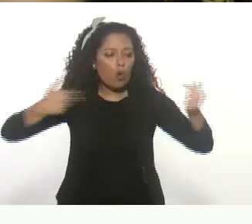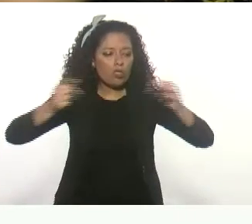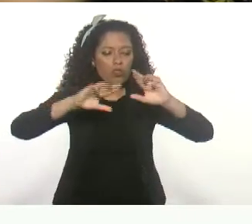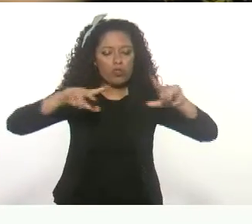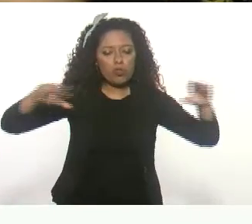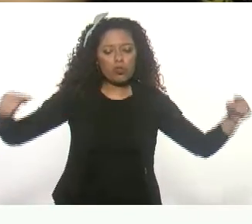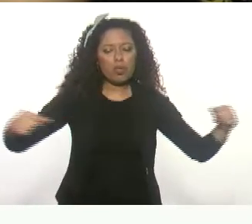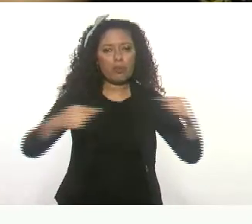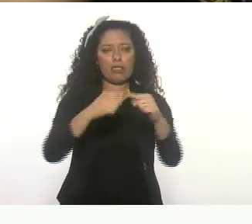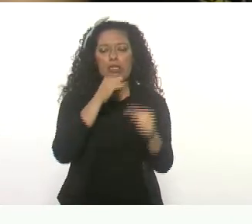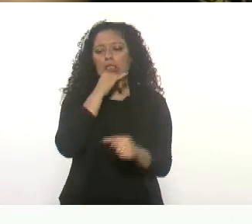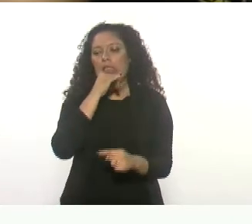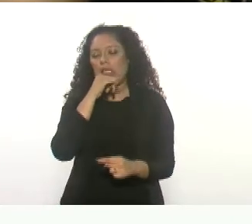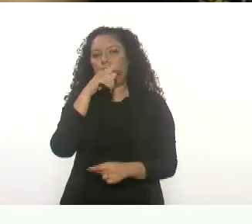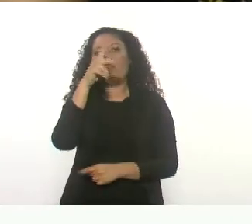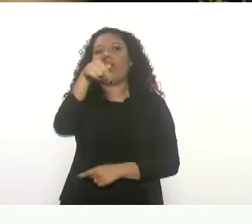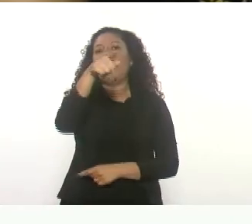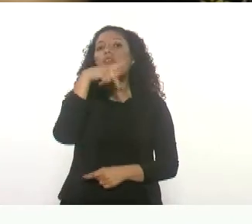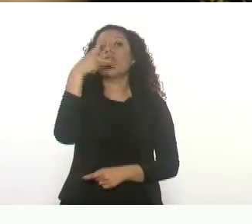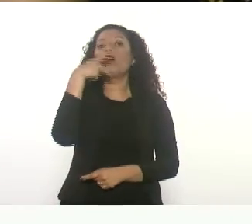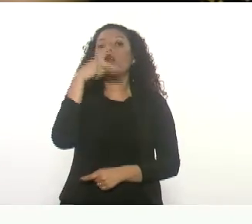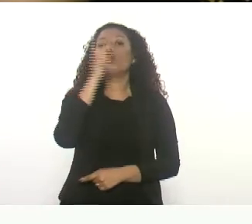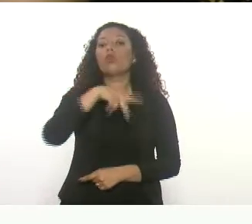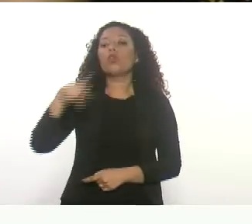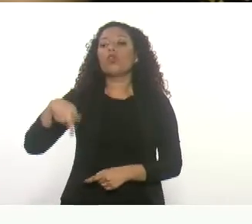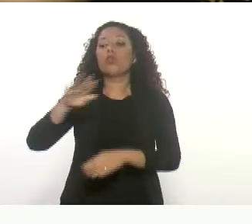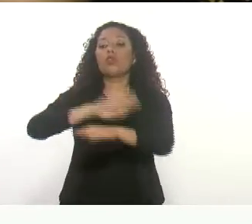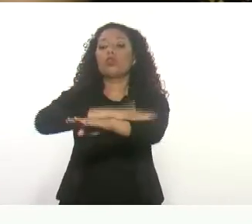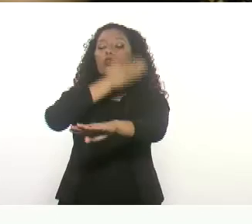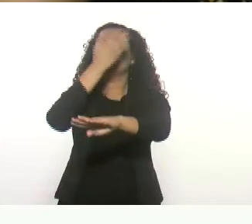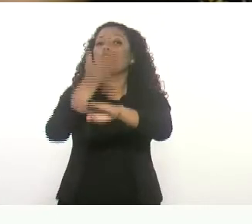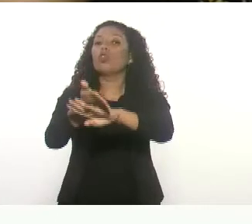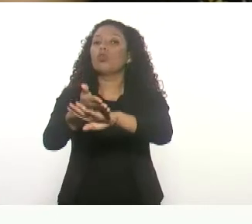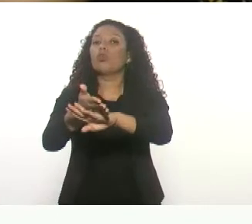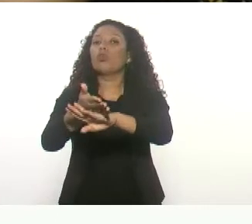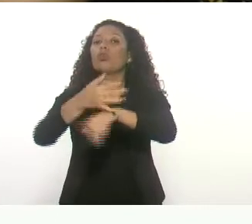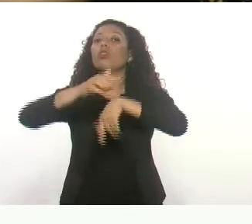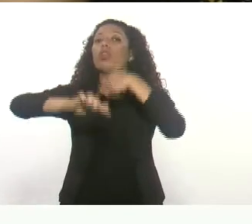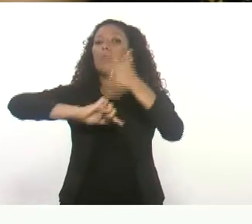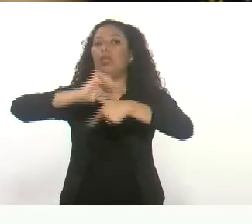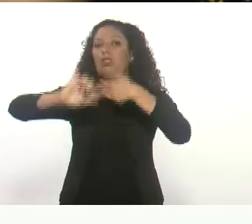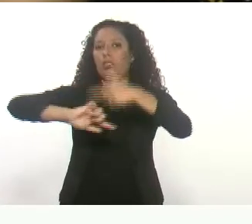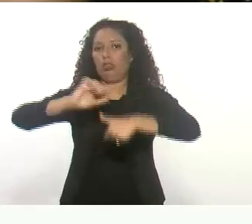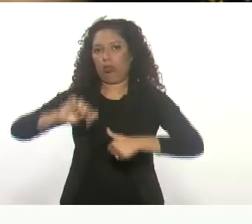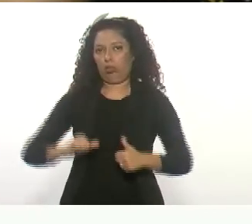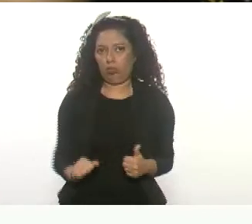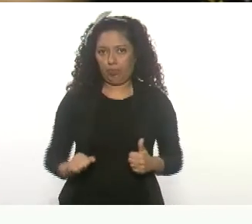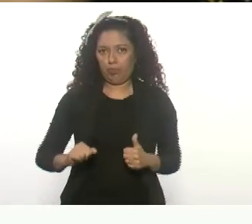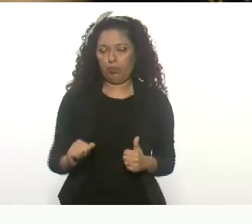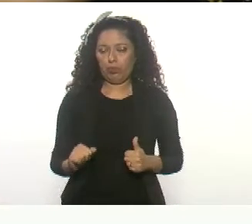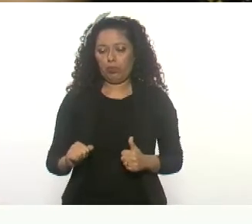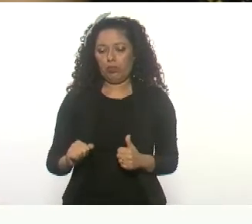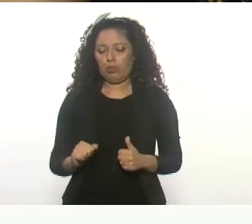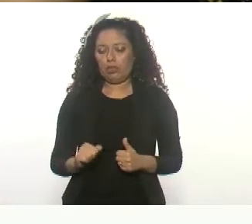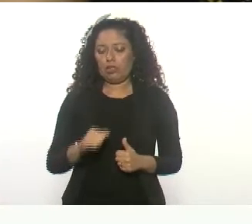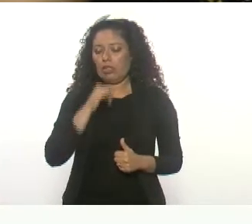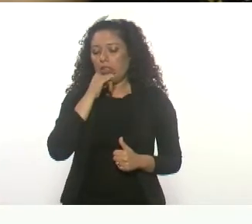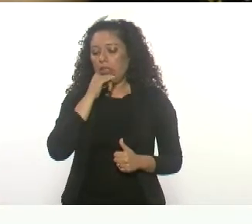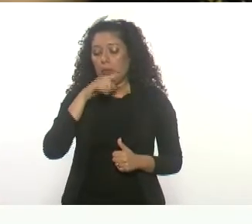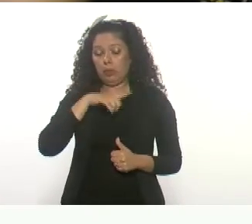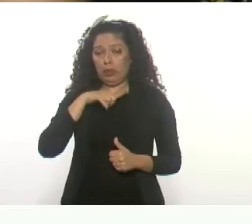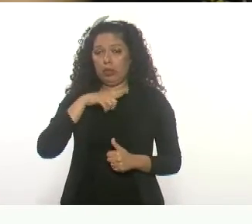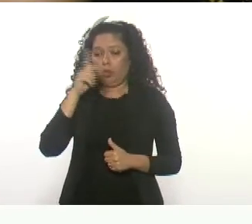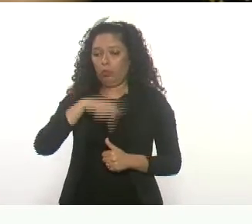pontuar, primeiro, quando ela fala do professor integral na escola, isso é algo que a gente conversa muito, eu e o Will, sobre a questão de você ter uma